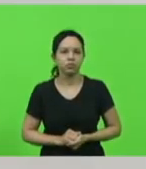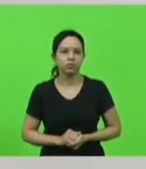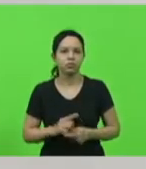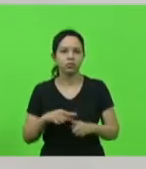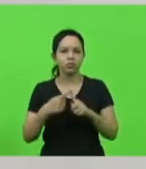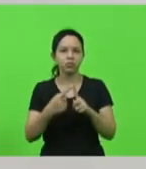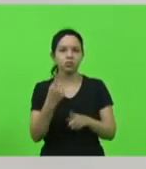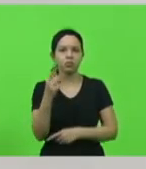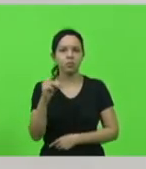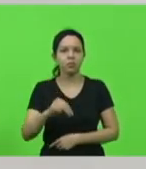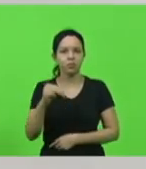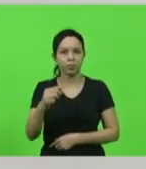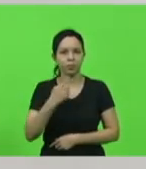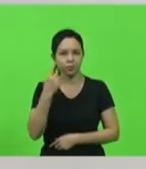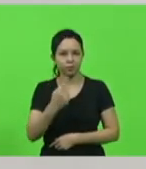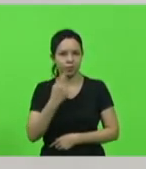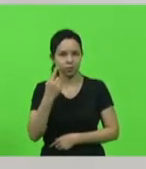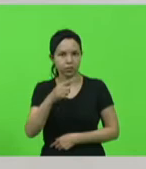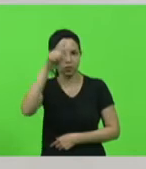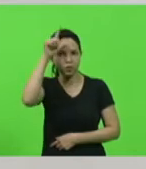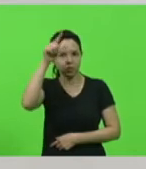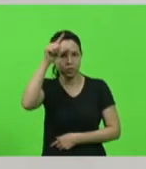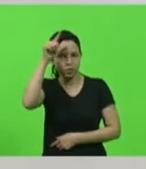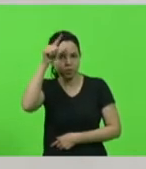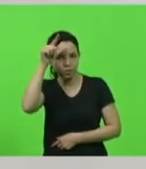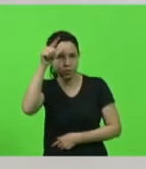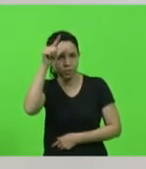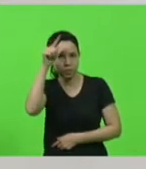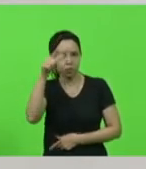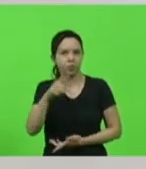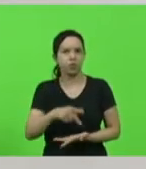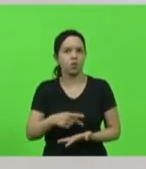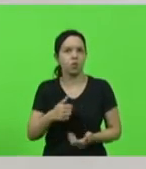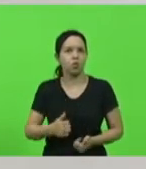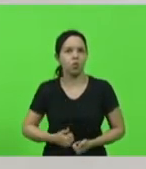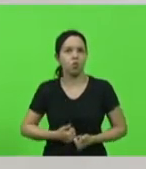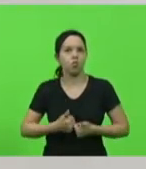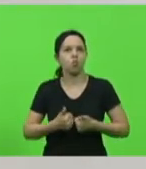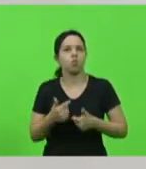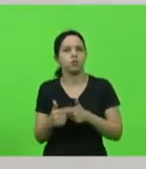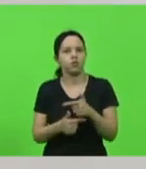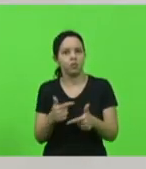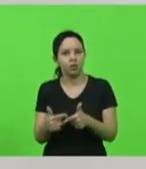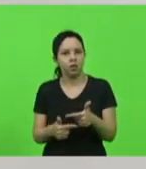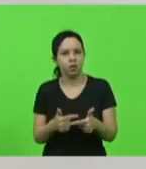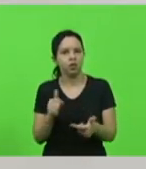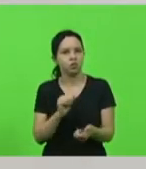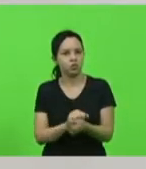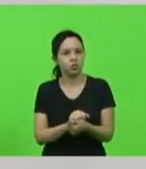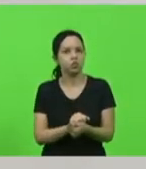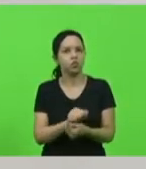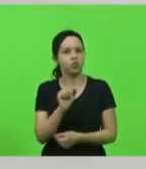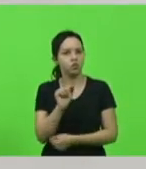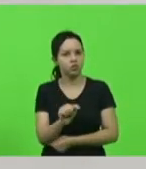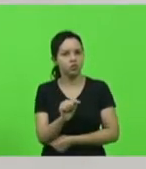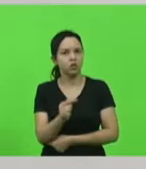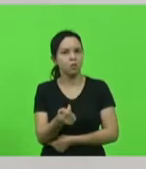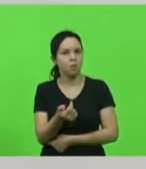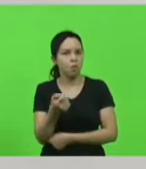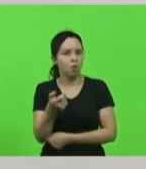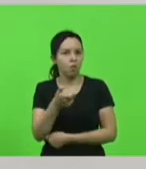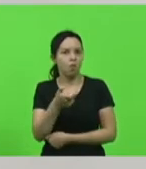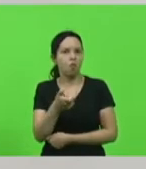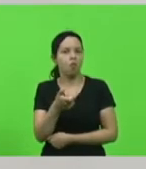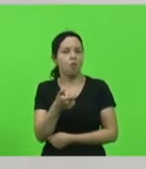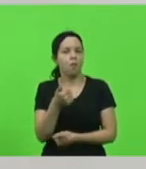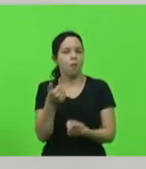Mais um minuto, deputado. Obrigado, deputado Sargento Lima. Na verdade, para mim que é um orgulho trabalhar ao seu lado. E você, como poucos que apoiaram a CPI,